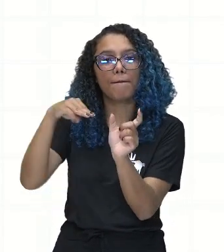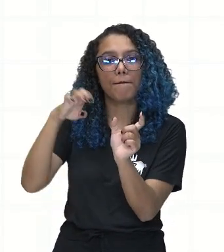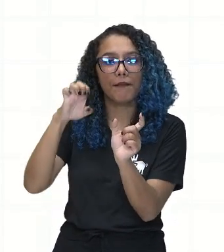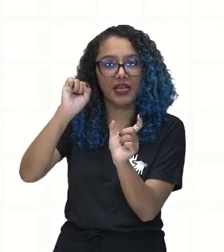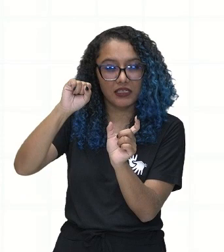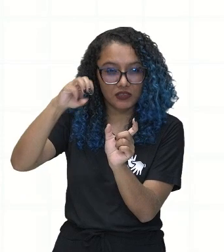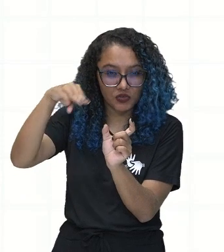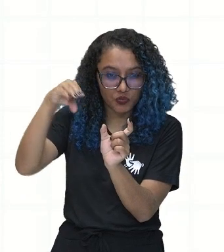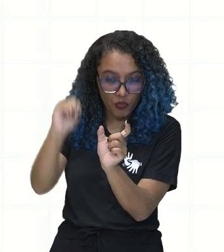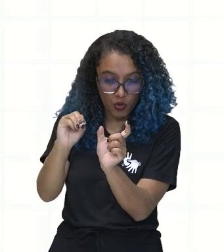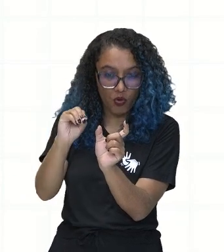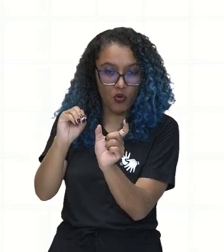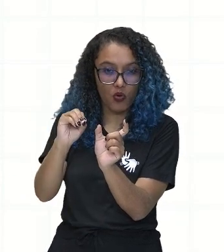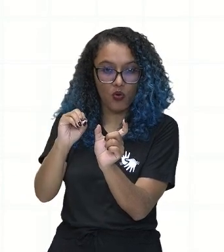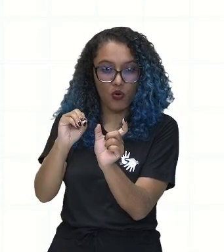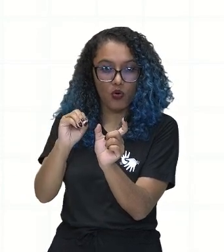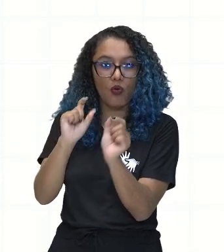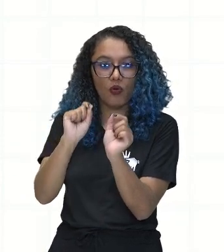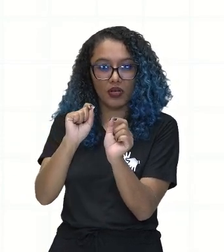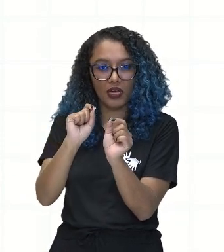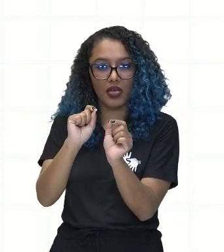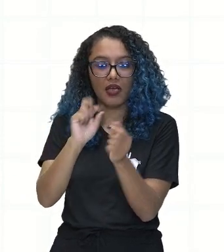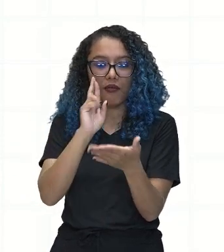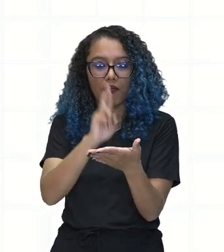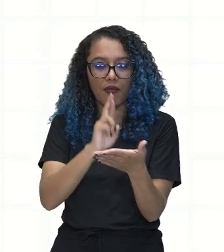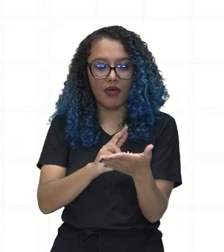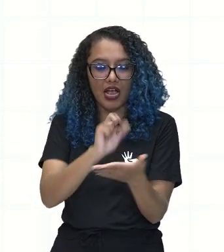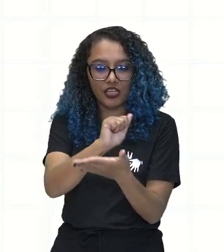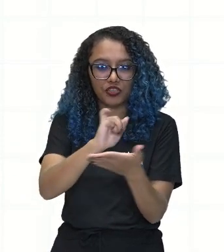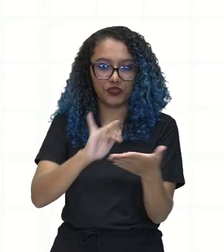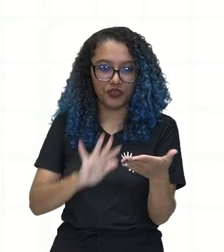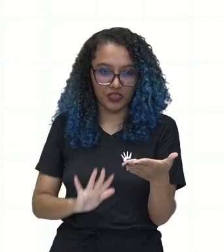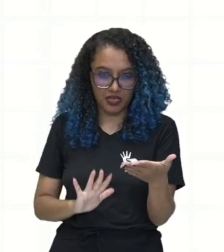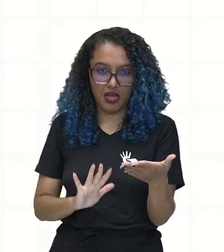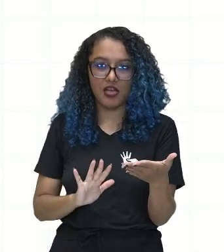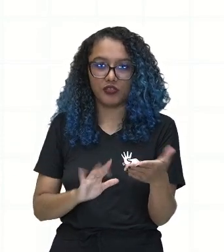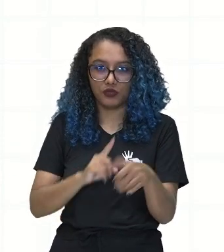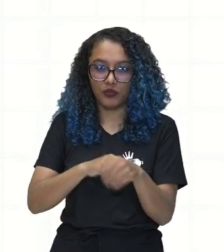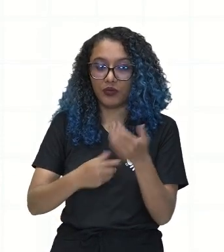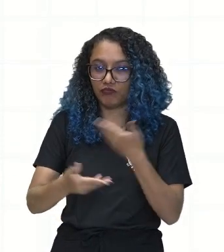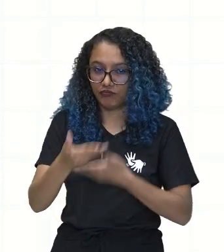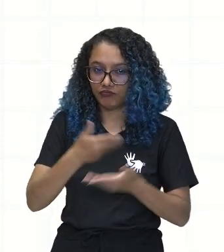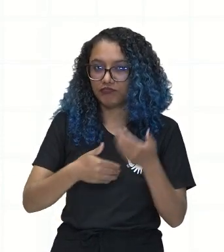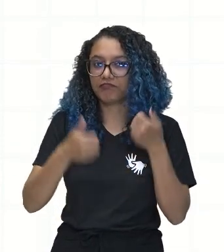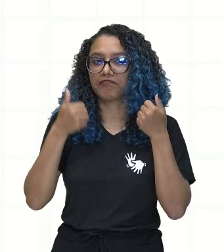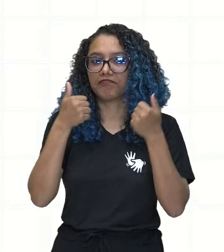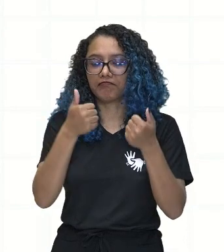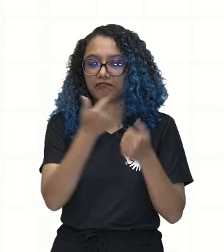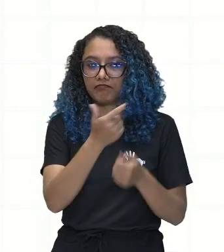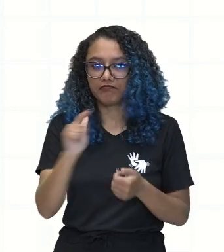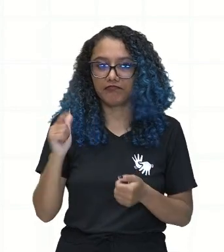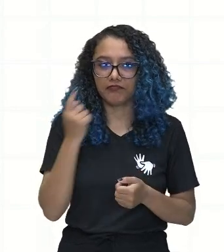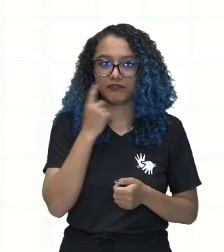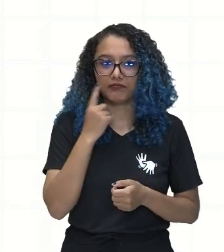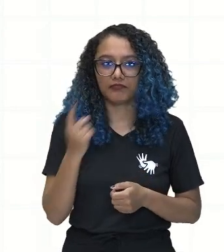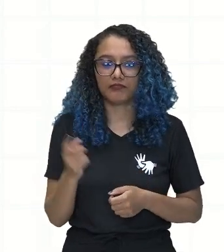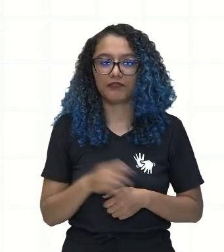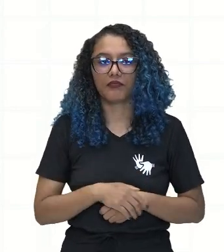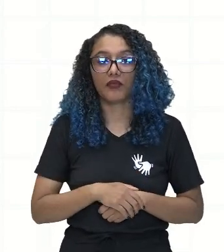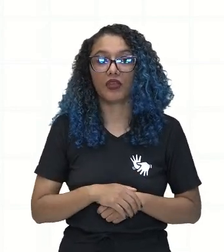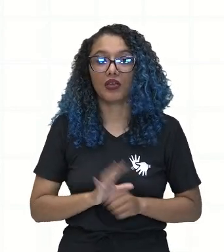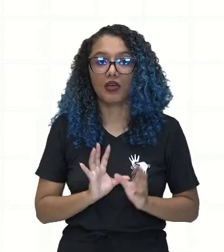a atividade proposta na interatividade. Ok? Prosseguindo, olha só. Os